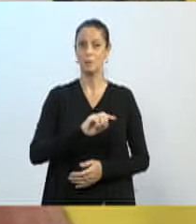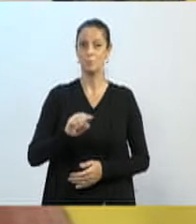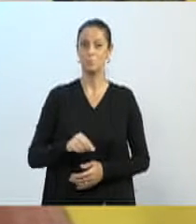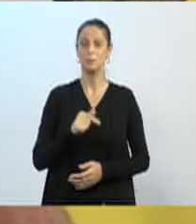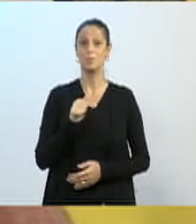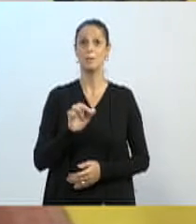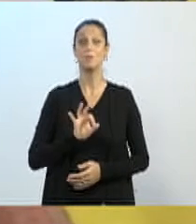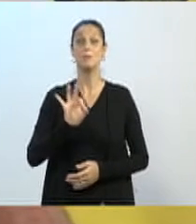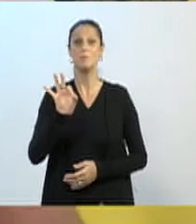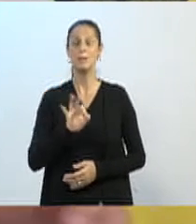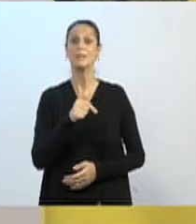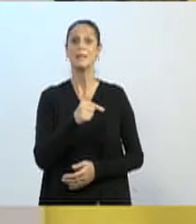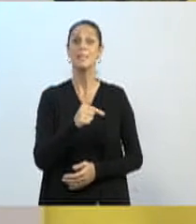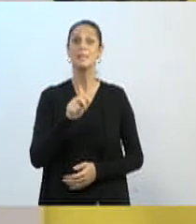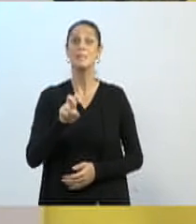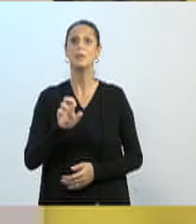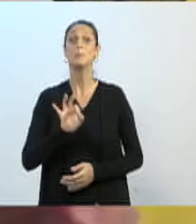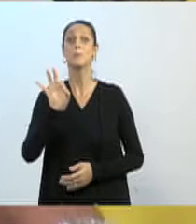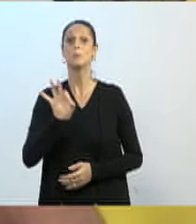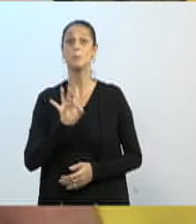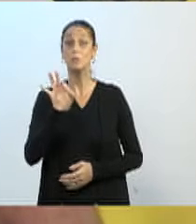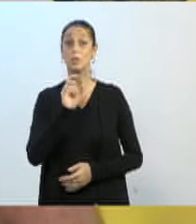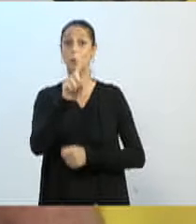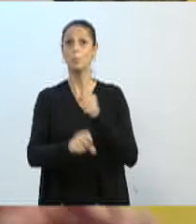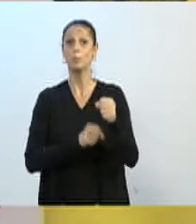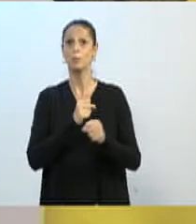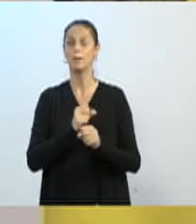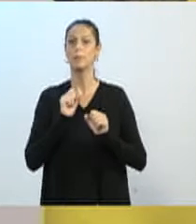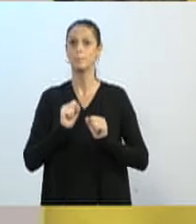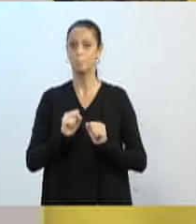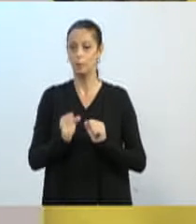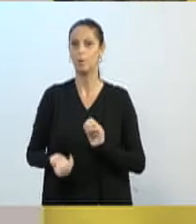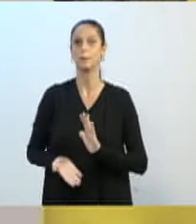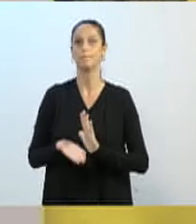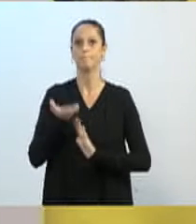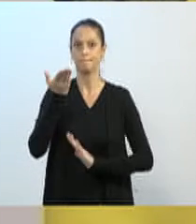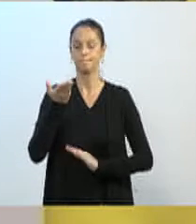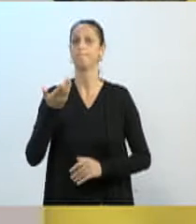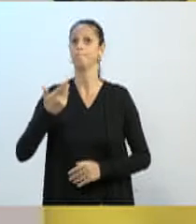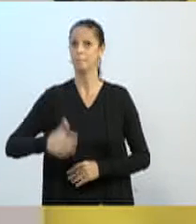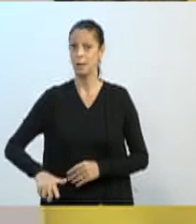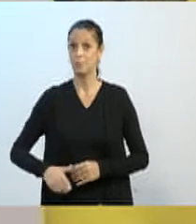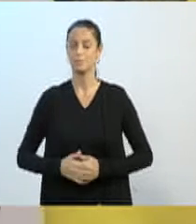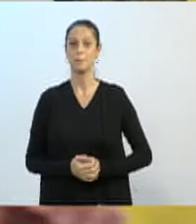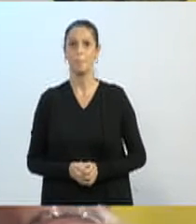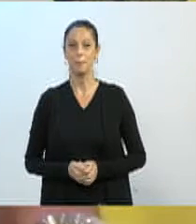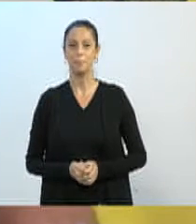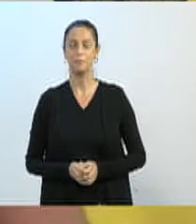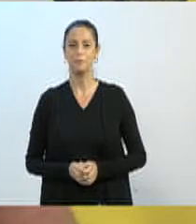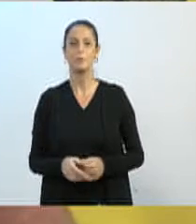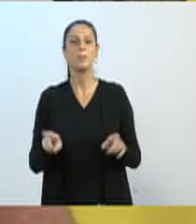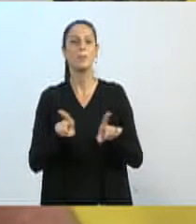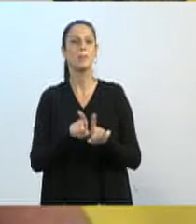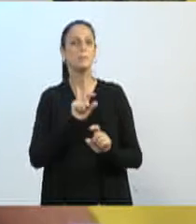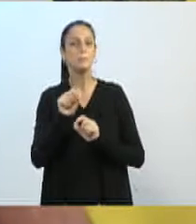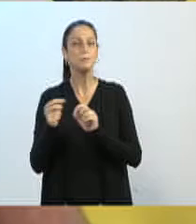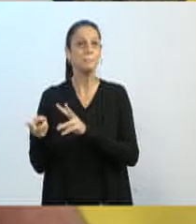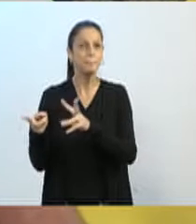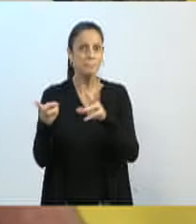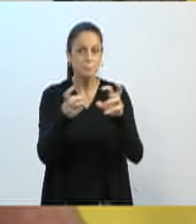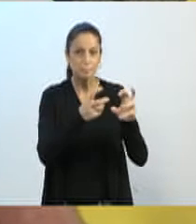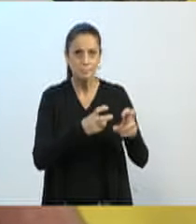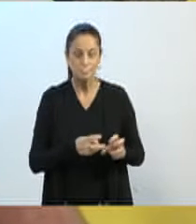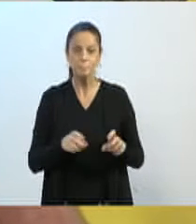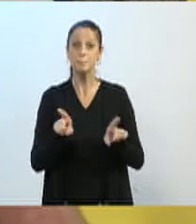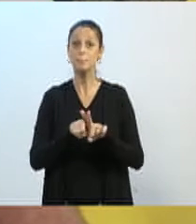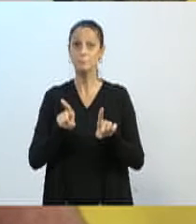10,75% ao ano, com tendência de alta. Como se não se bastasse, o setor observou uma alta na